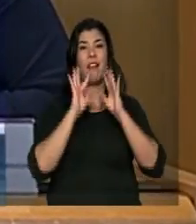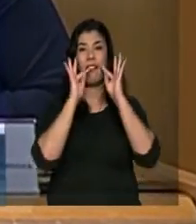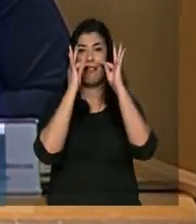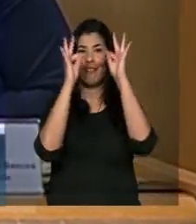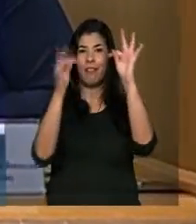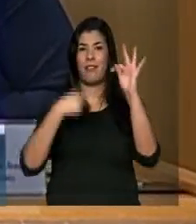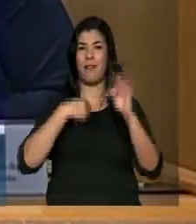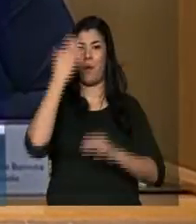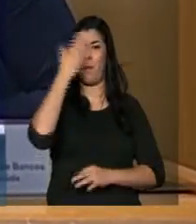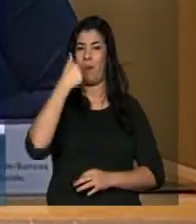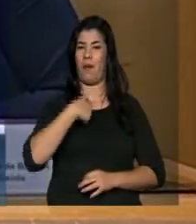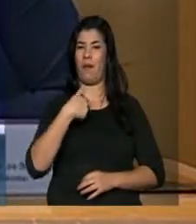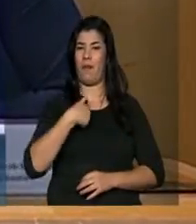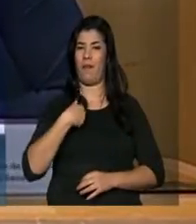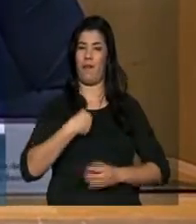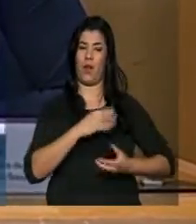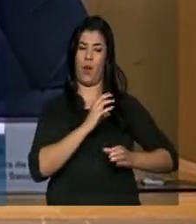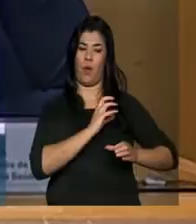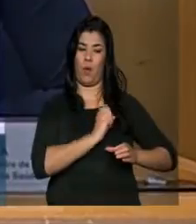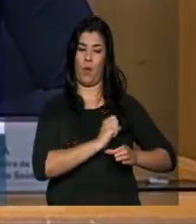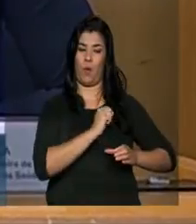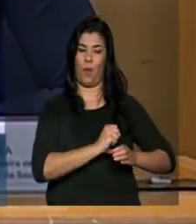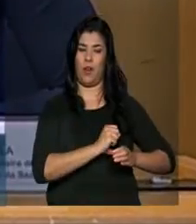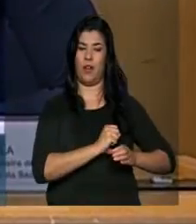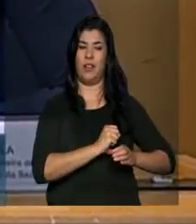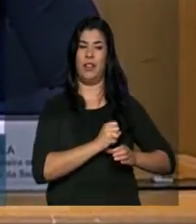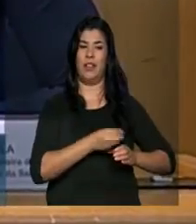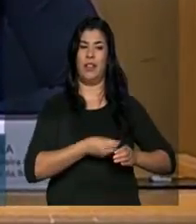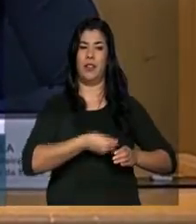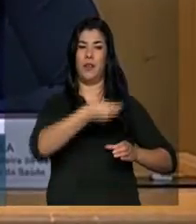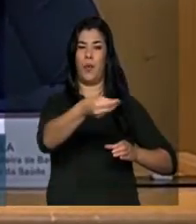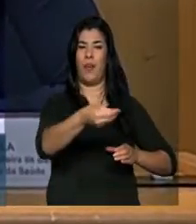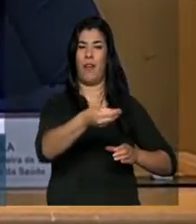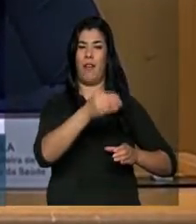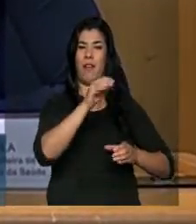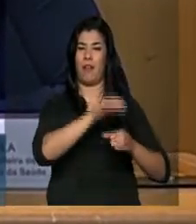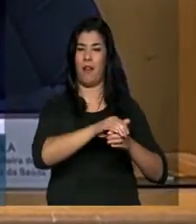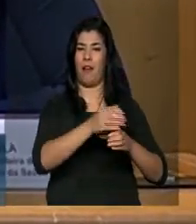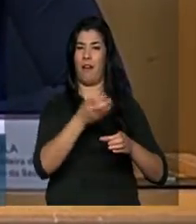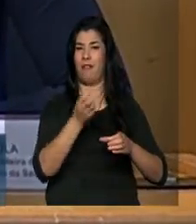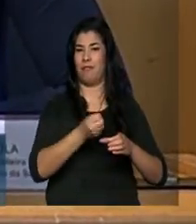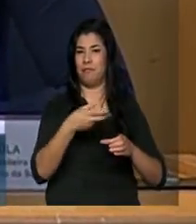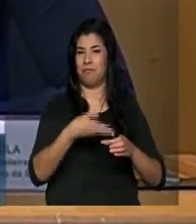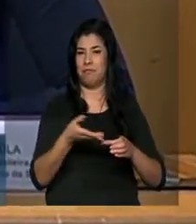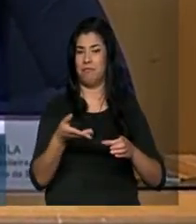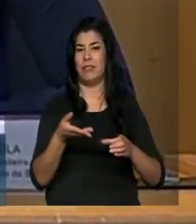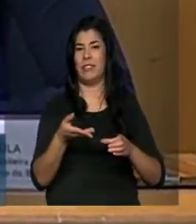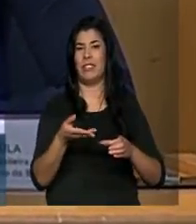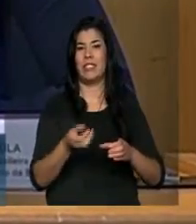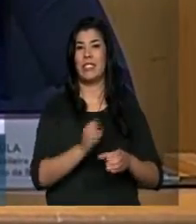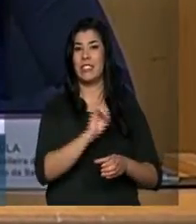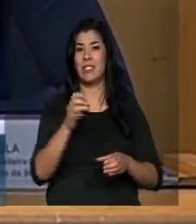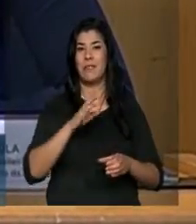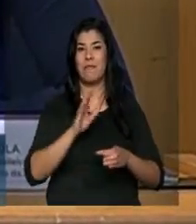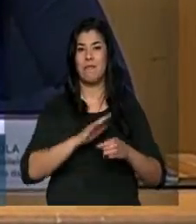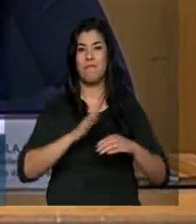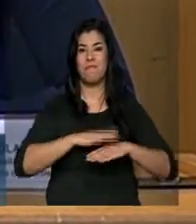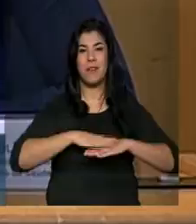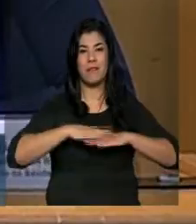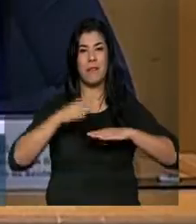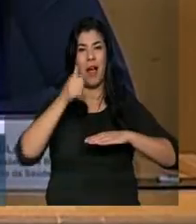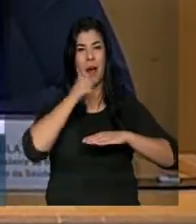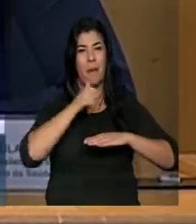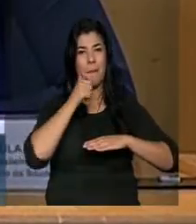né, disso, né, de que a produção do leite, né, ela, quanto mais a